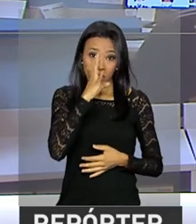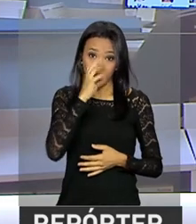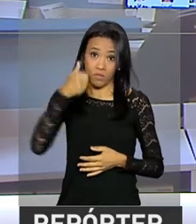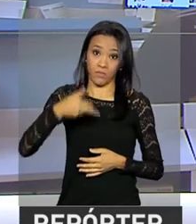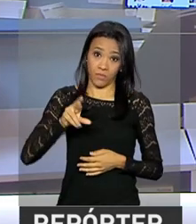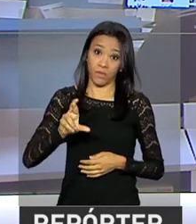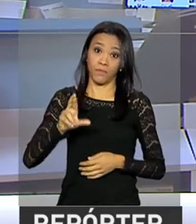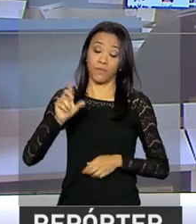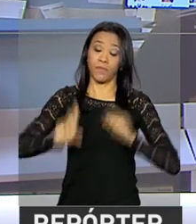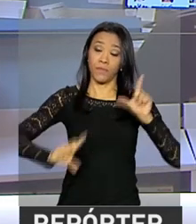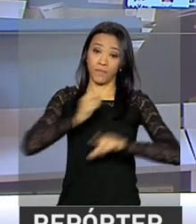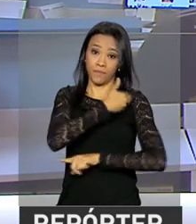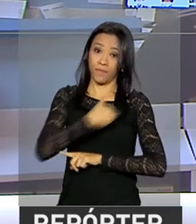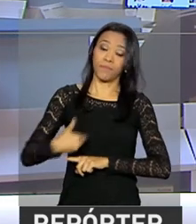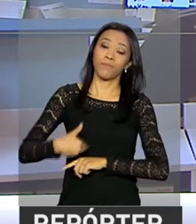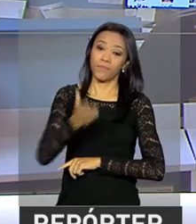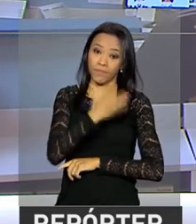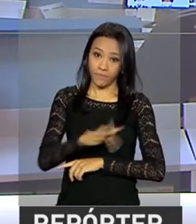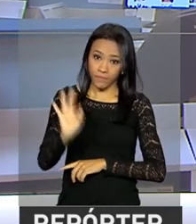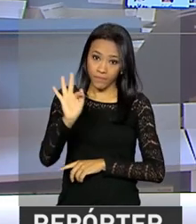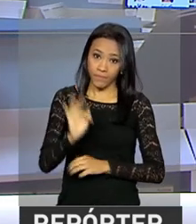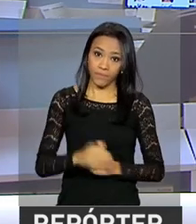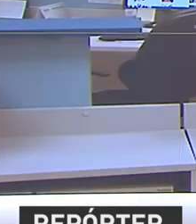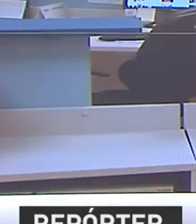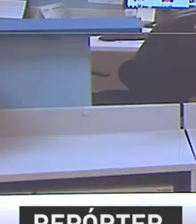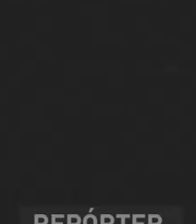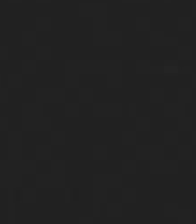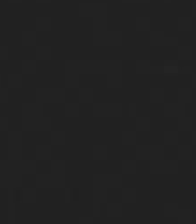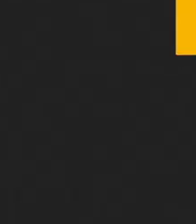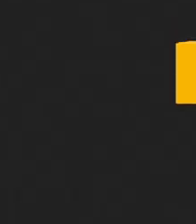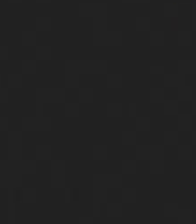gente aqui na tv nbr a tv do governo federal